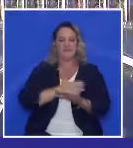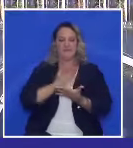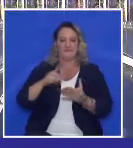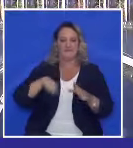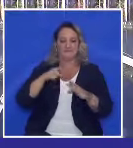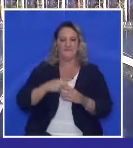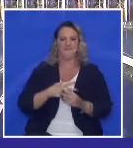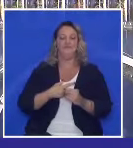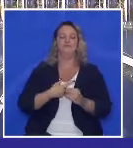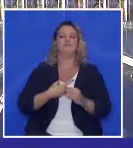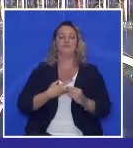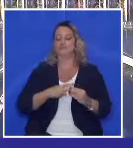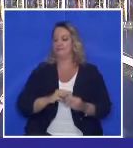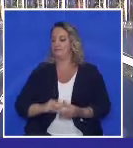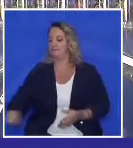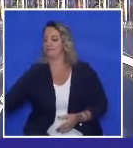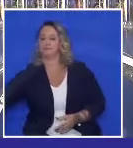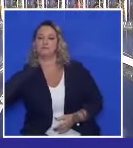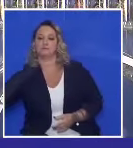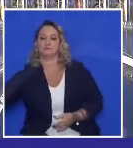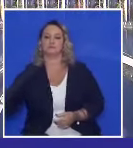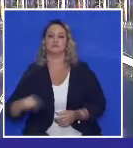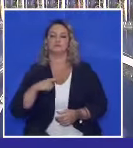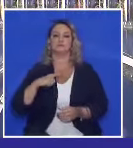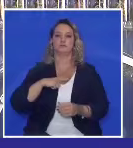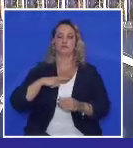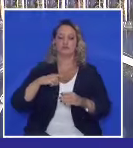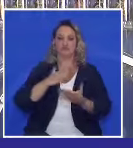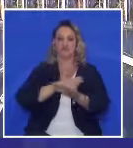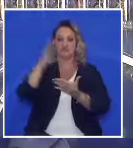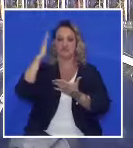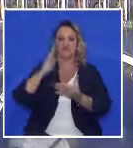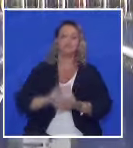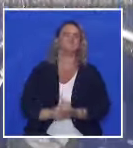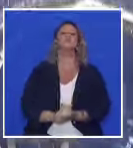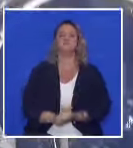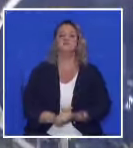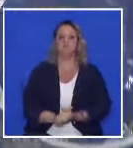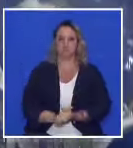começar? Bolas posicionadas. Tá na tela. Valendo.